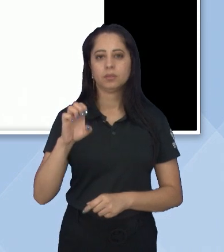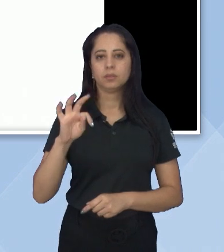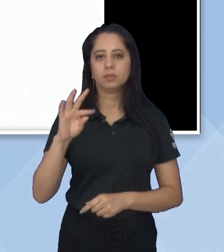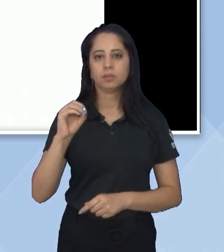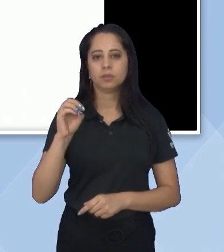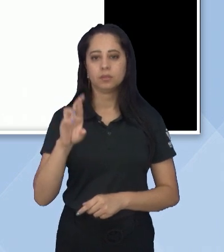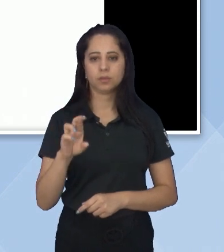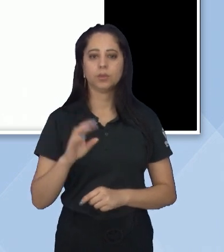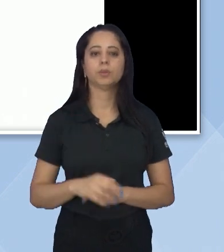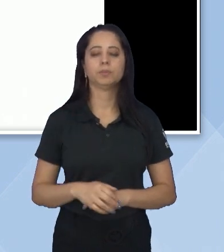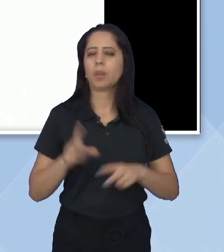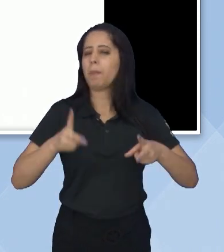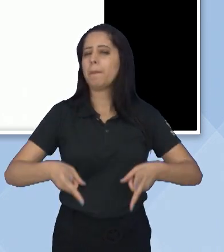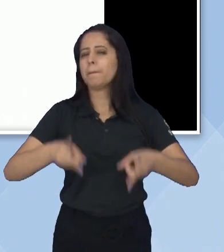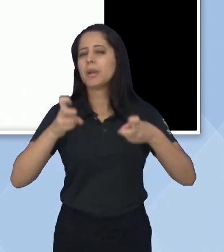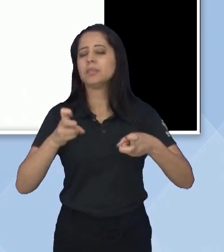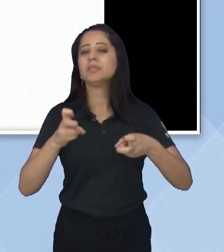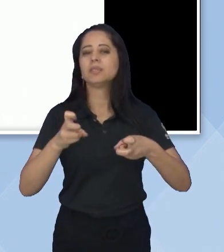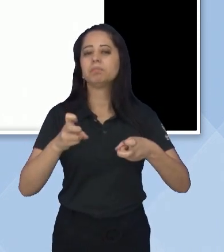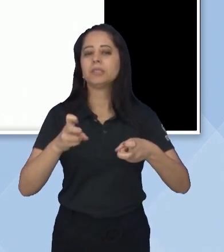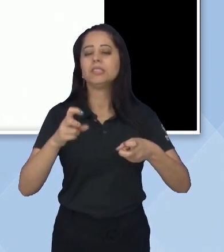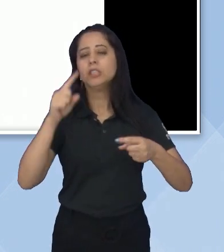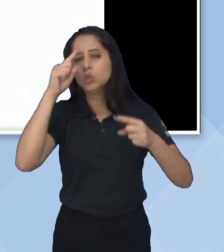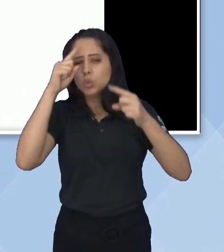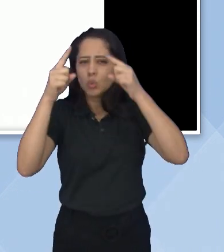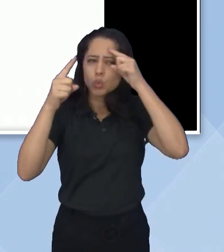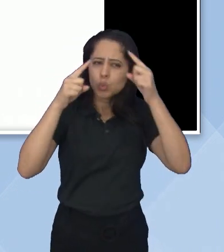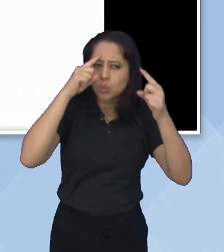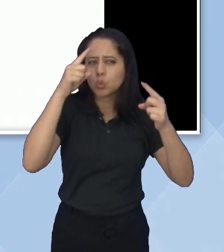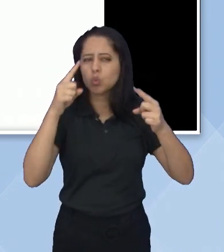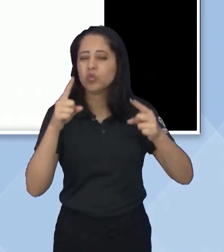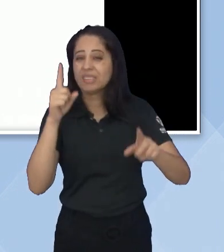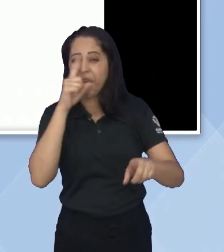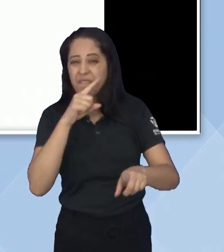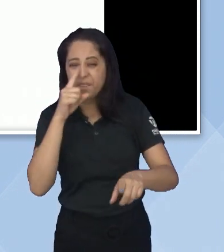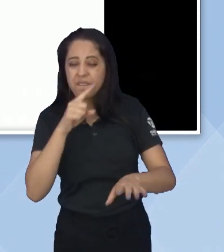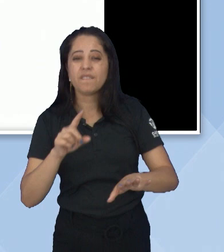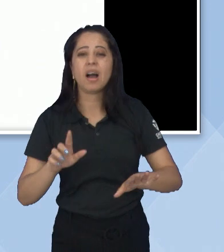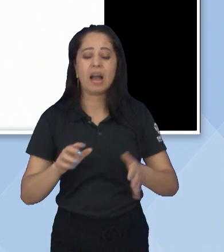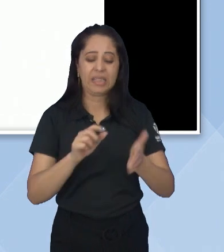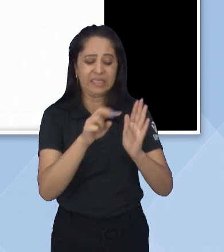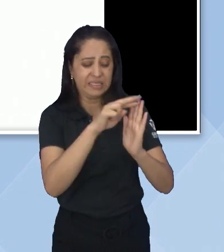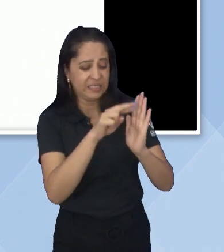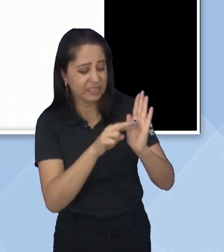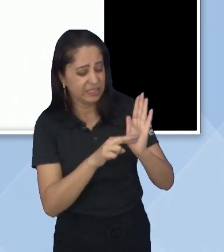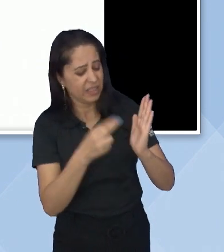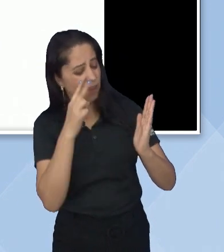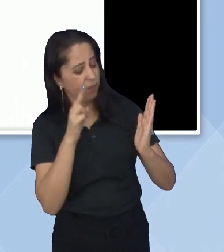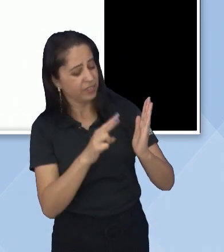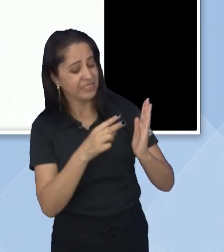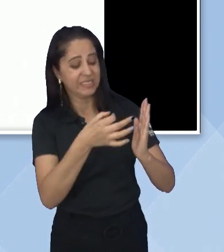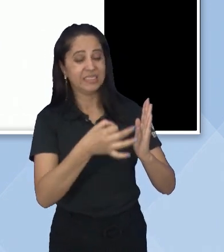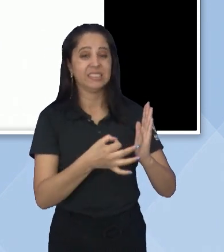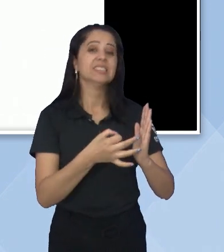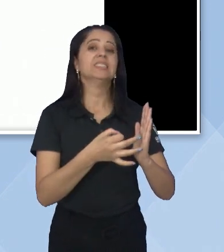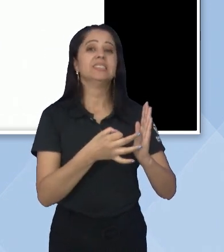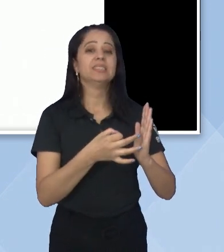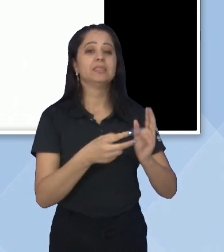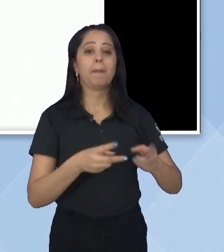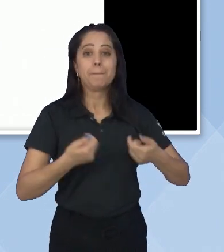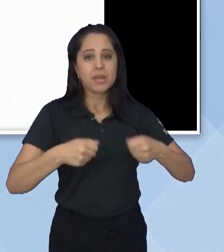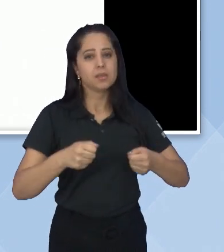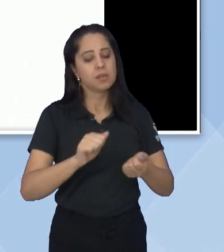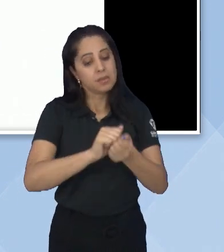nos alinhamento a gente percebeu algumas questões algumas inco algumas dubiedades a gente percebe também que o plano diretor requer uma